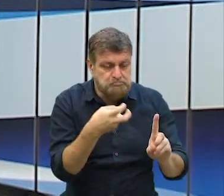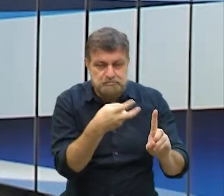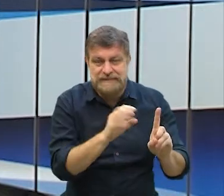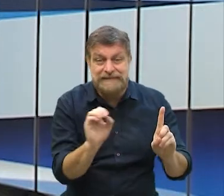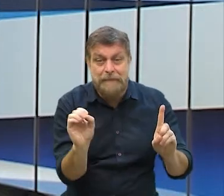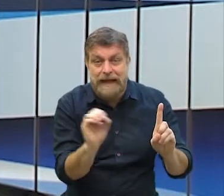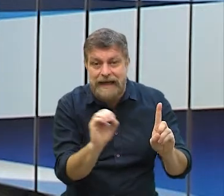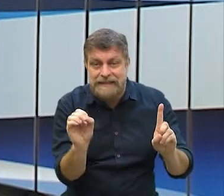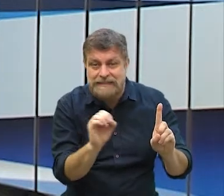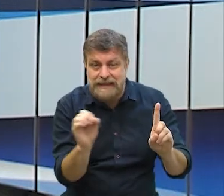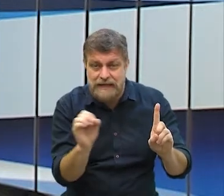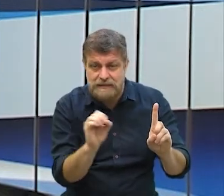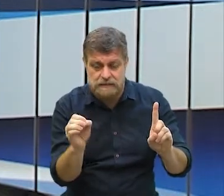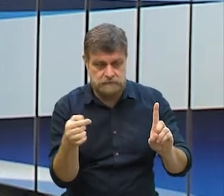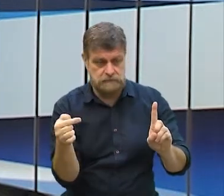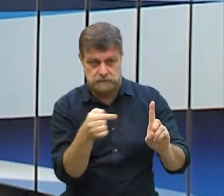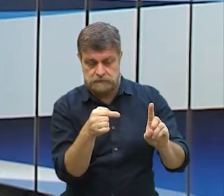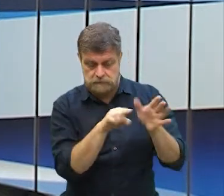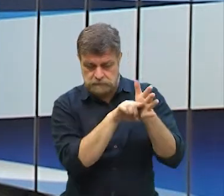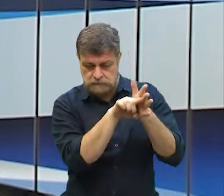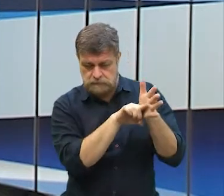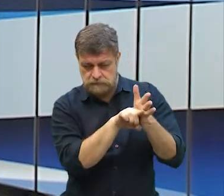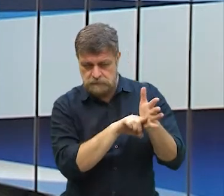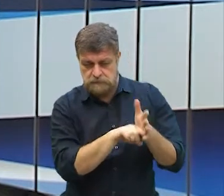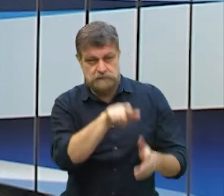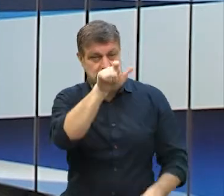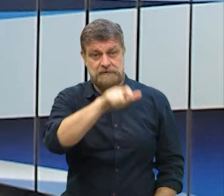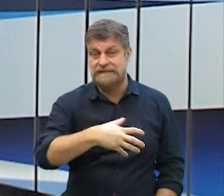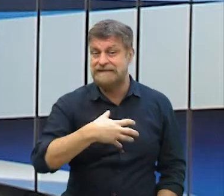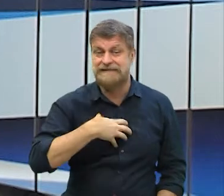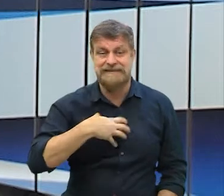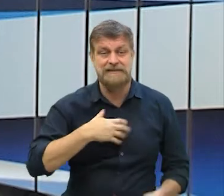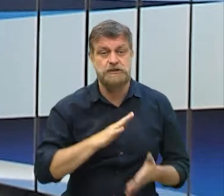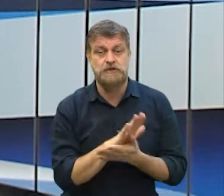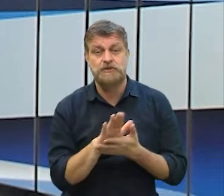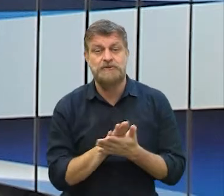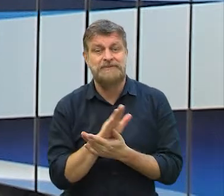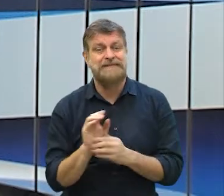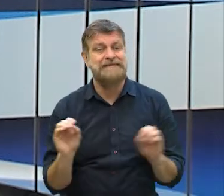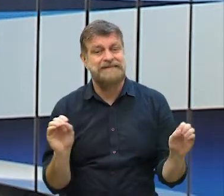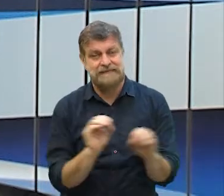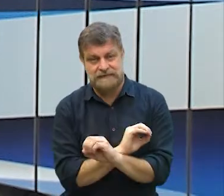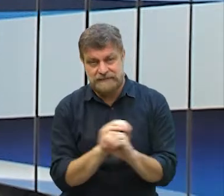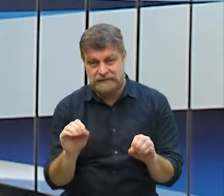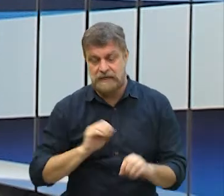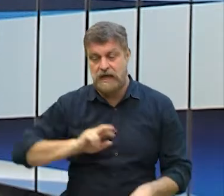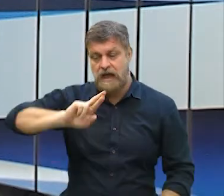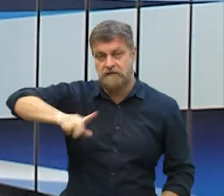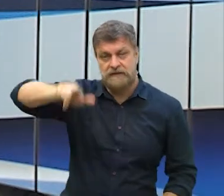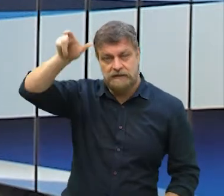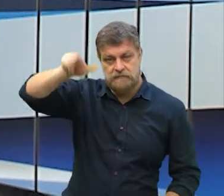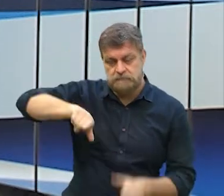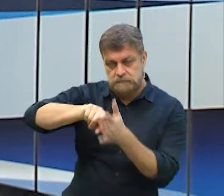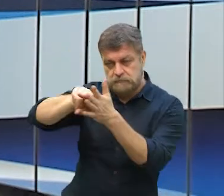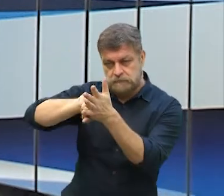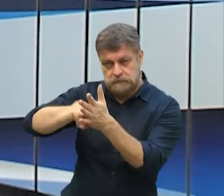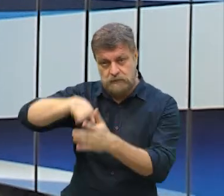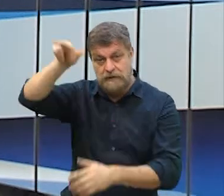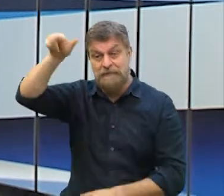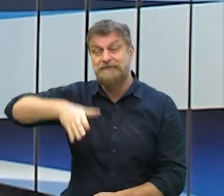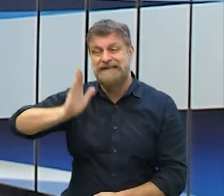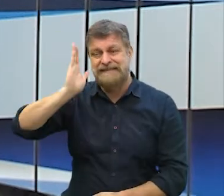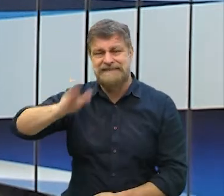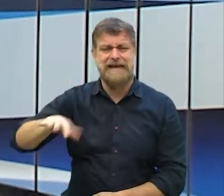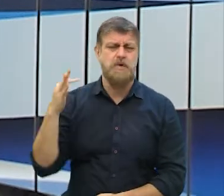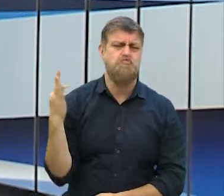tem sinais ou sintomas, investigar quem não está sentindo nada de errado, que é diferente de uma